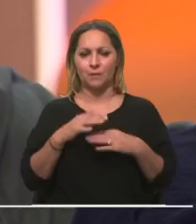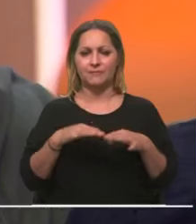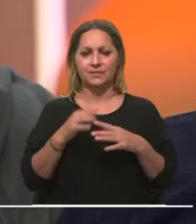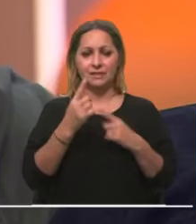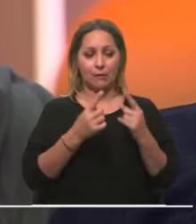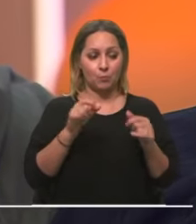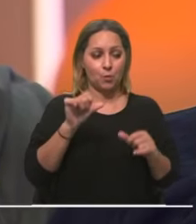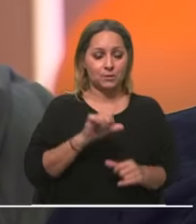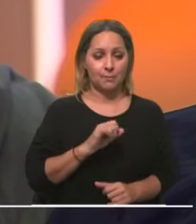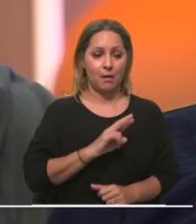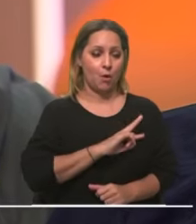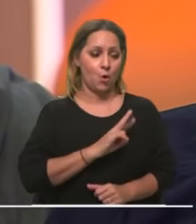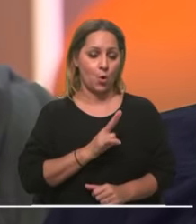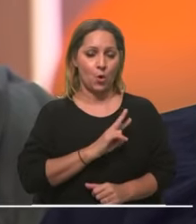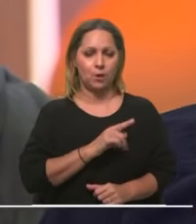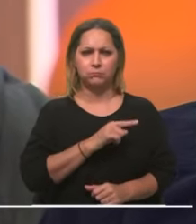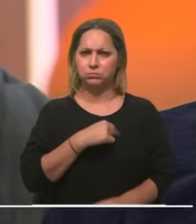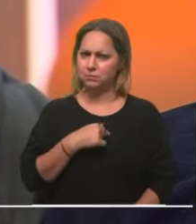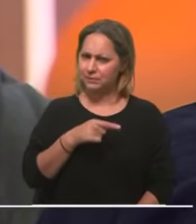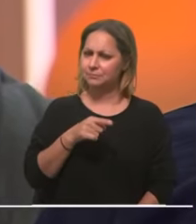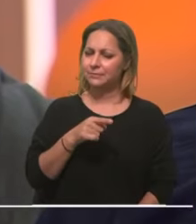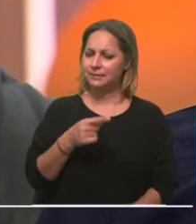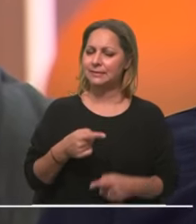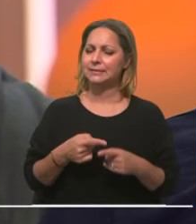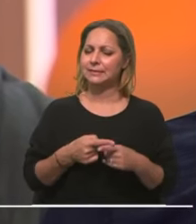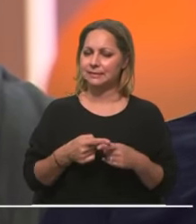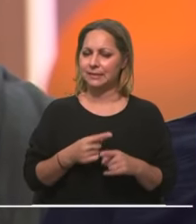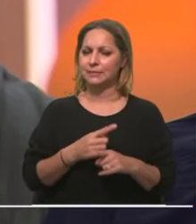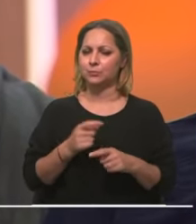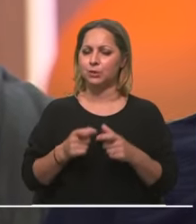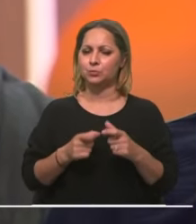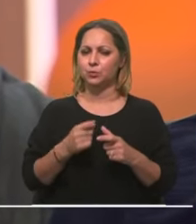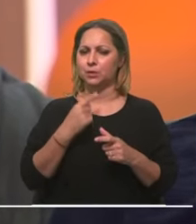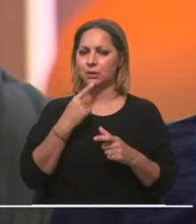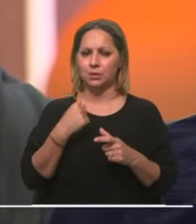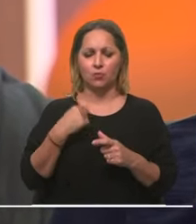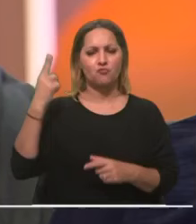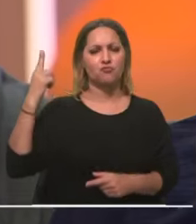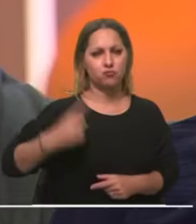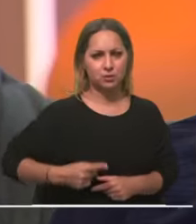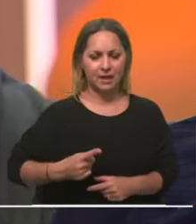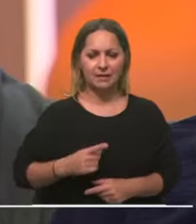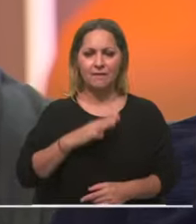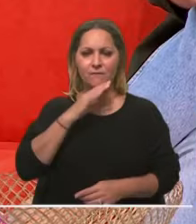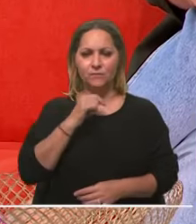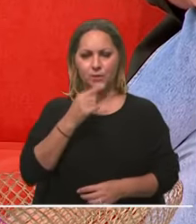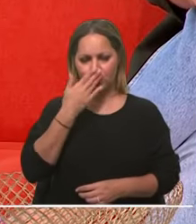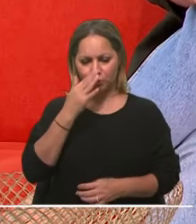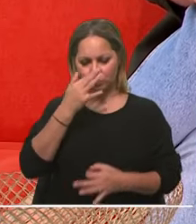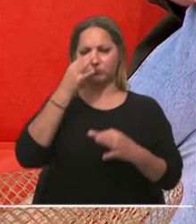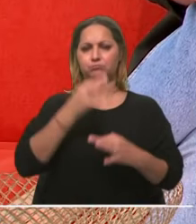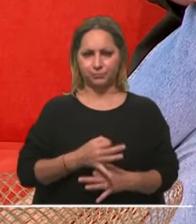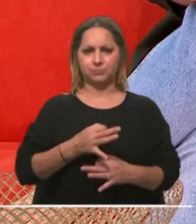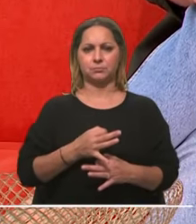bem mas isso é muito interessante sabes porque a maior parte das pessoas diria eu vou forçar o meu filho a comportar-se como é